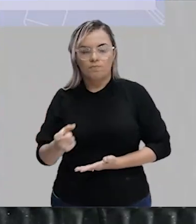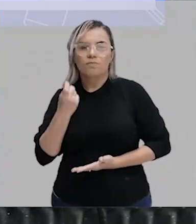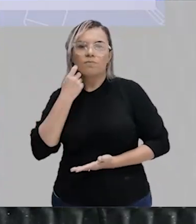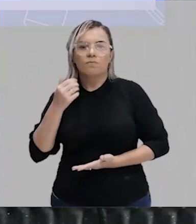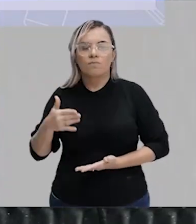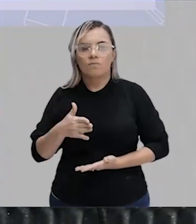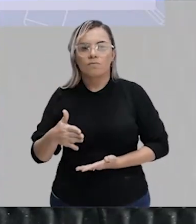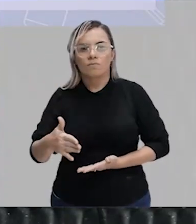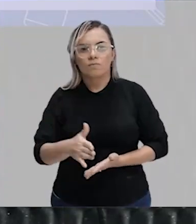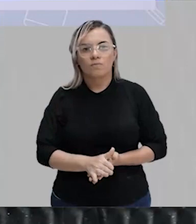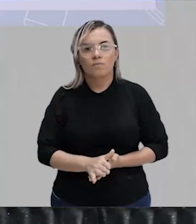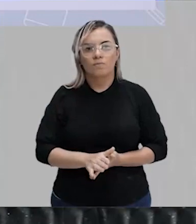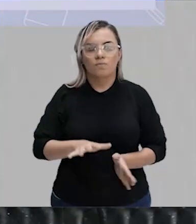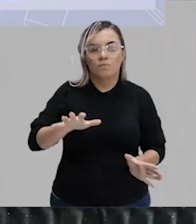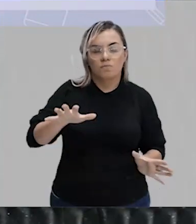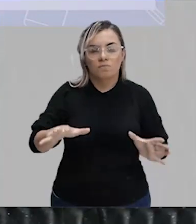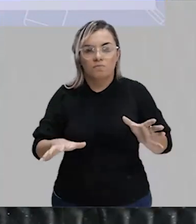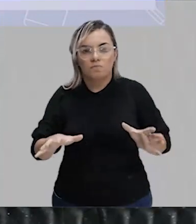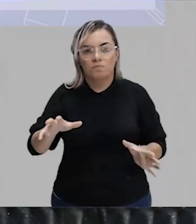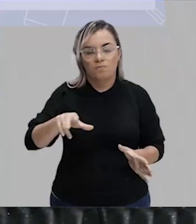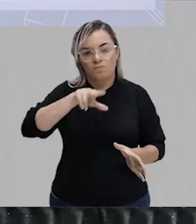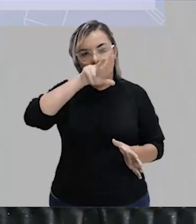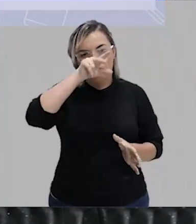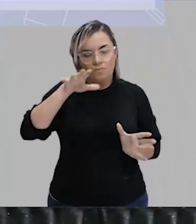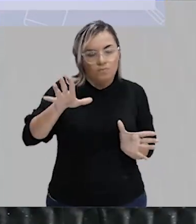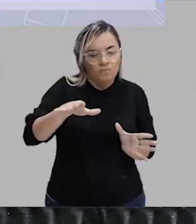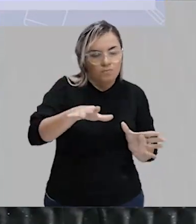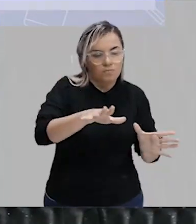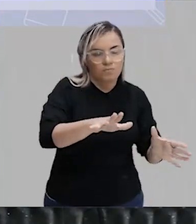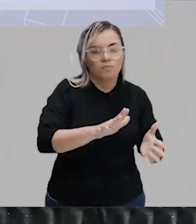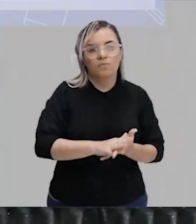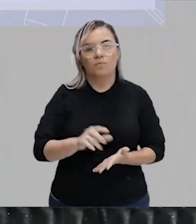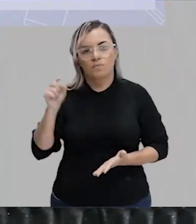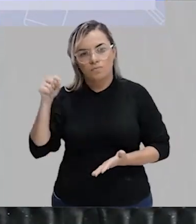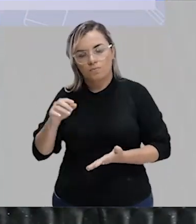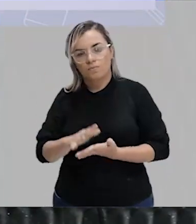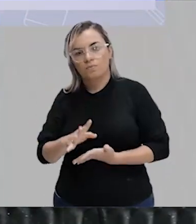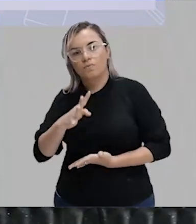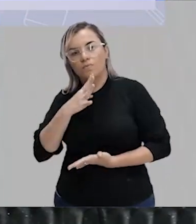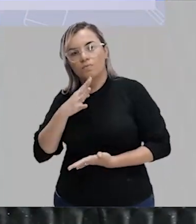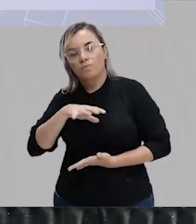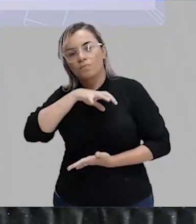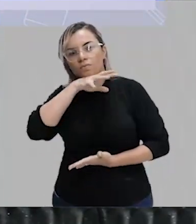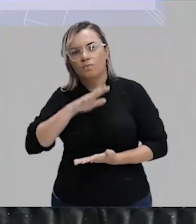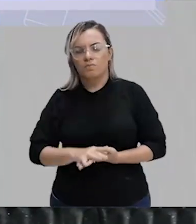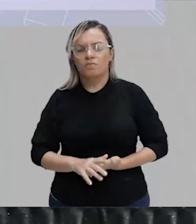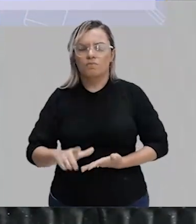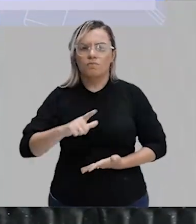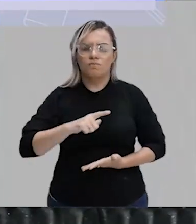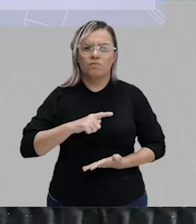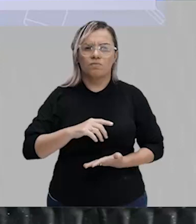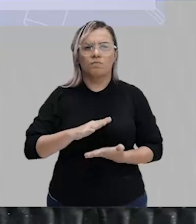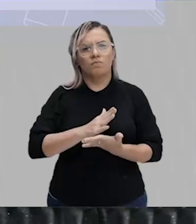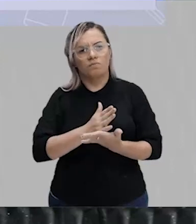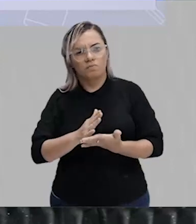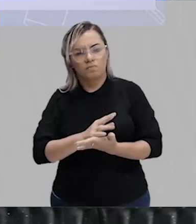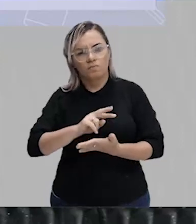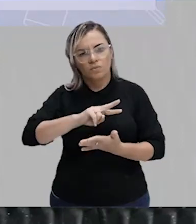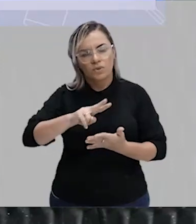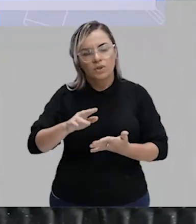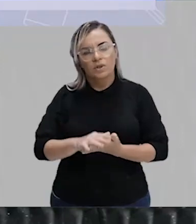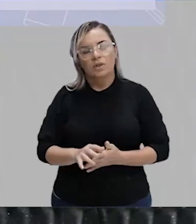peixes, aves, répteis, mamíferos, esses são conhecidos como animais cordados. Existem outros animais que são